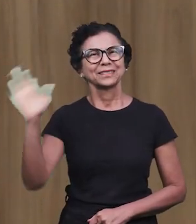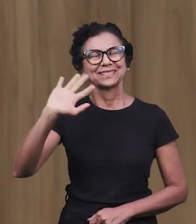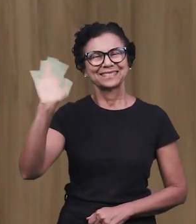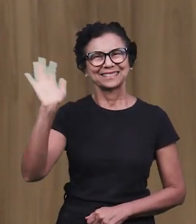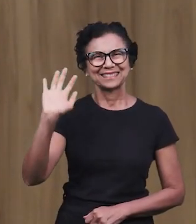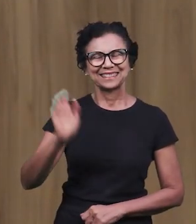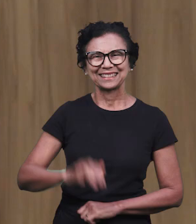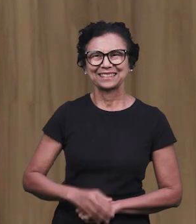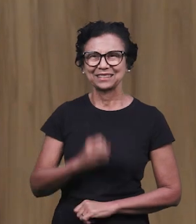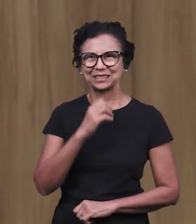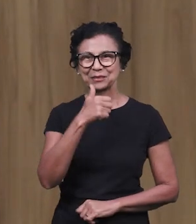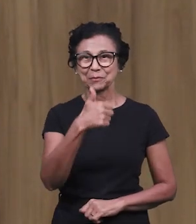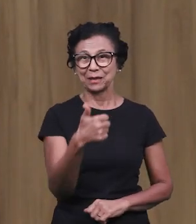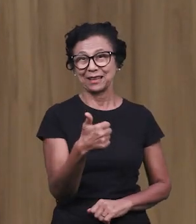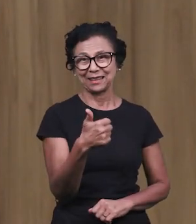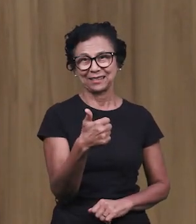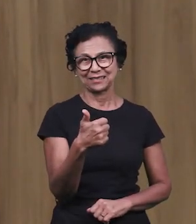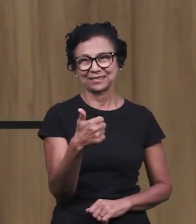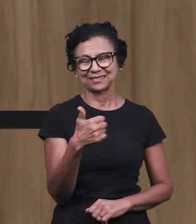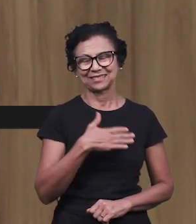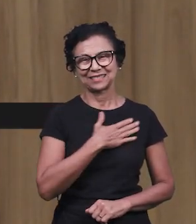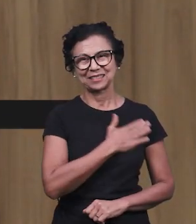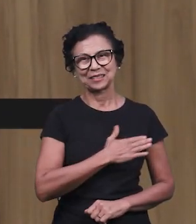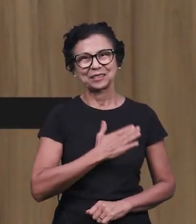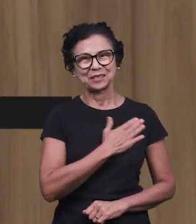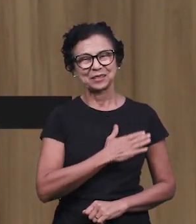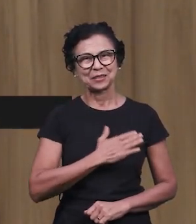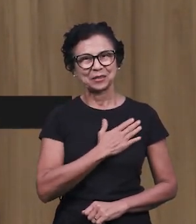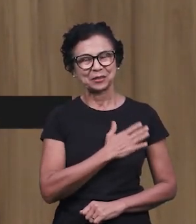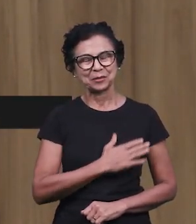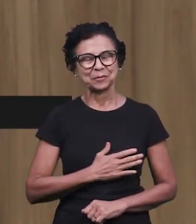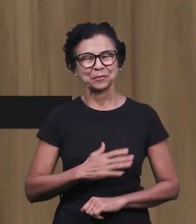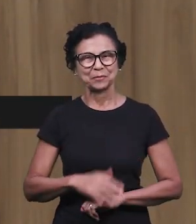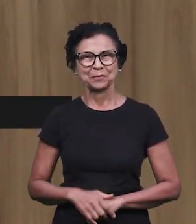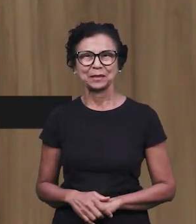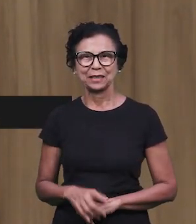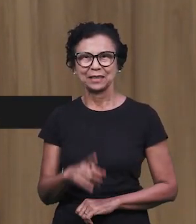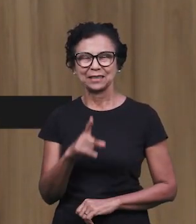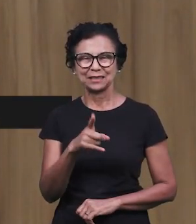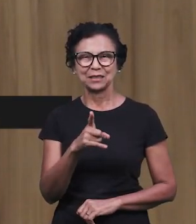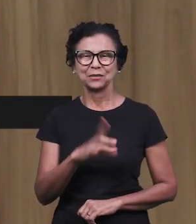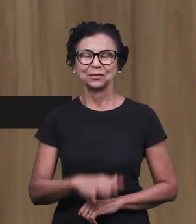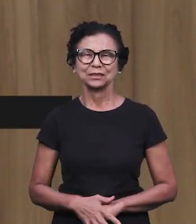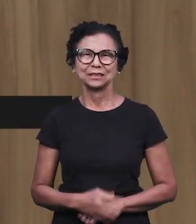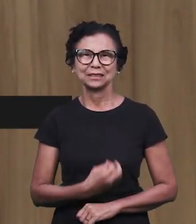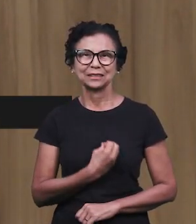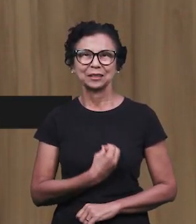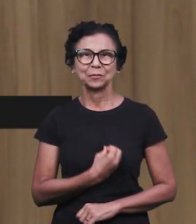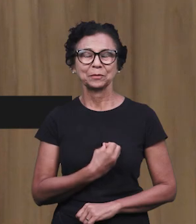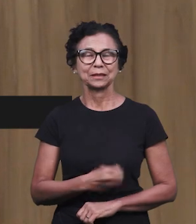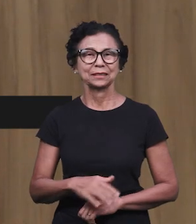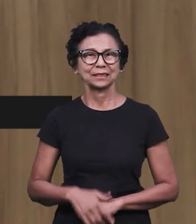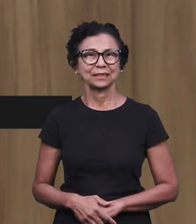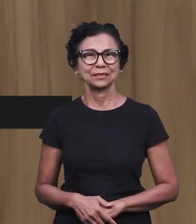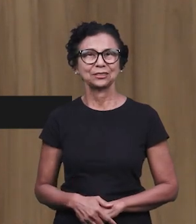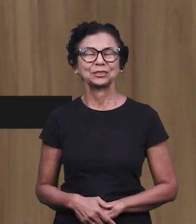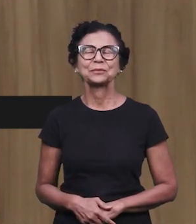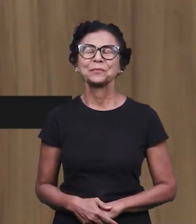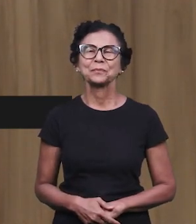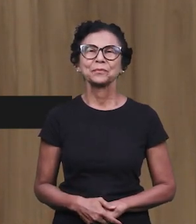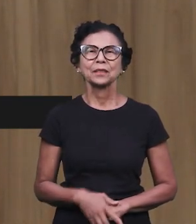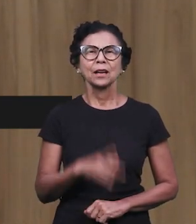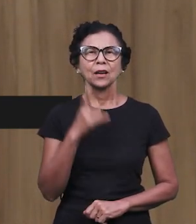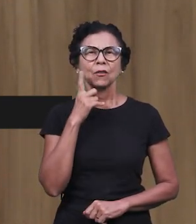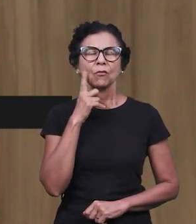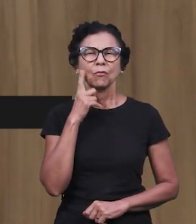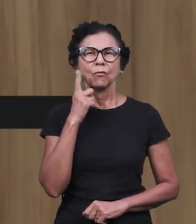Olá, tudo bem? Que prazer ter você aqui nessa mais nova edição do Você Precisa Saber. Estamos